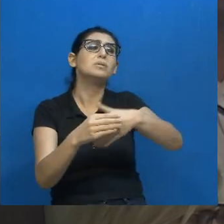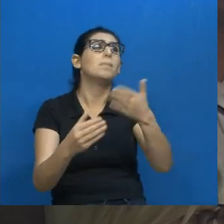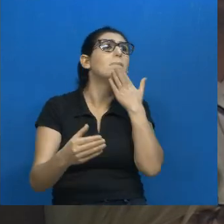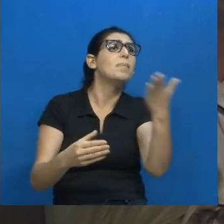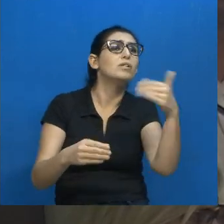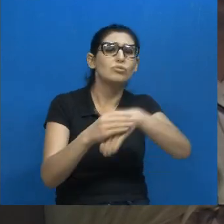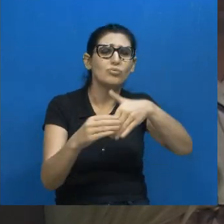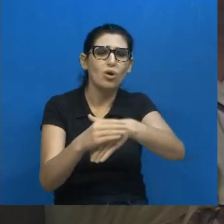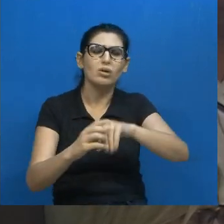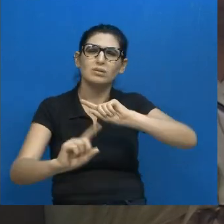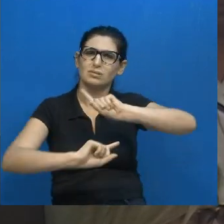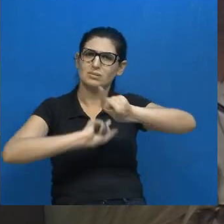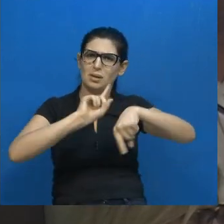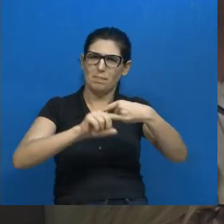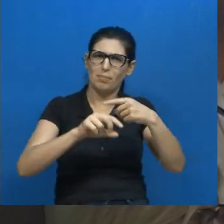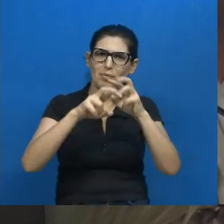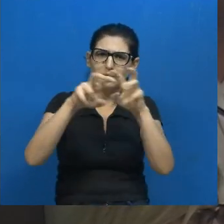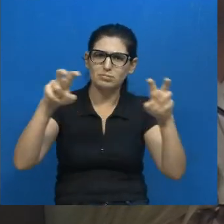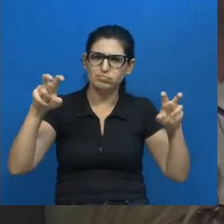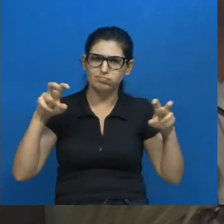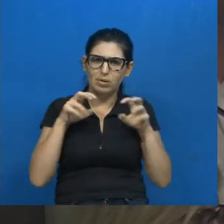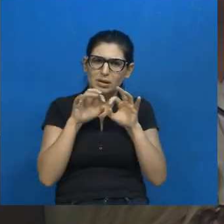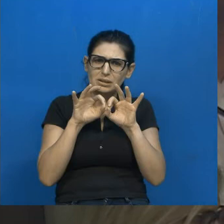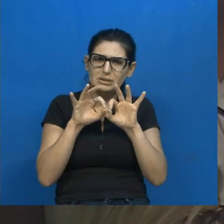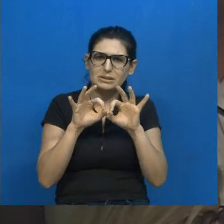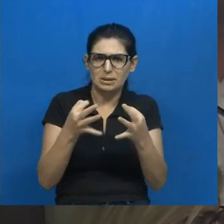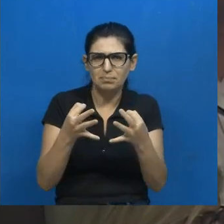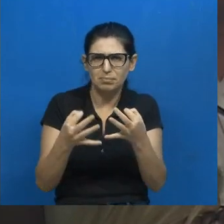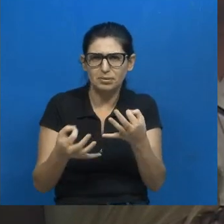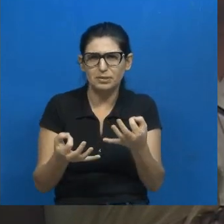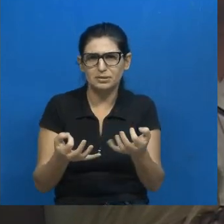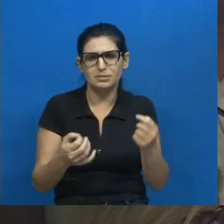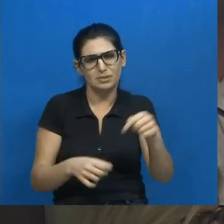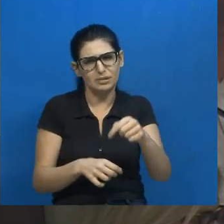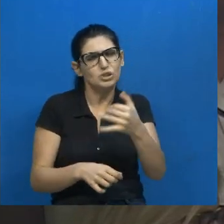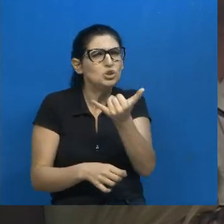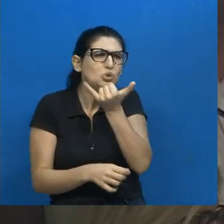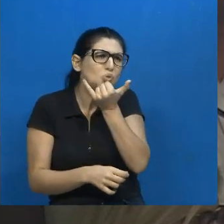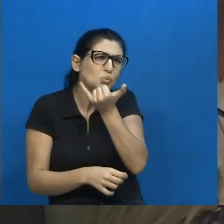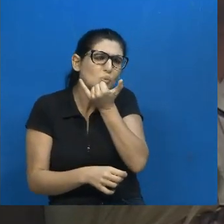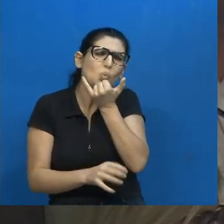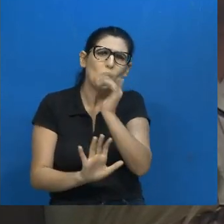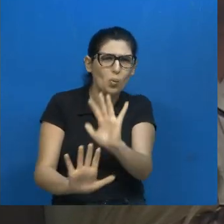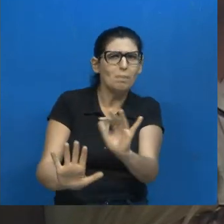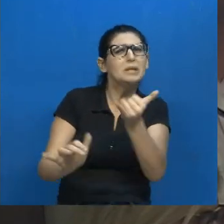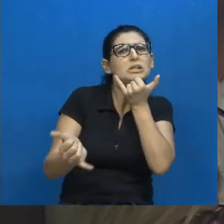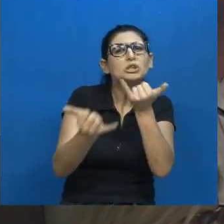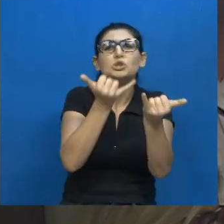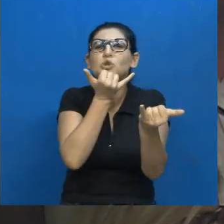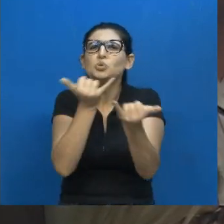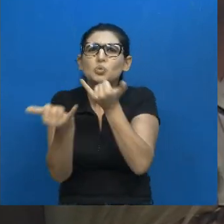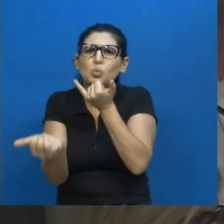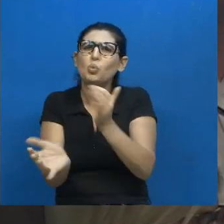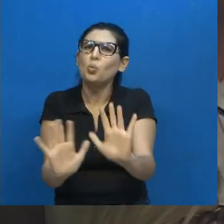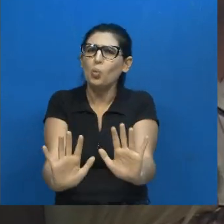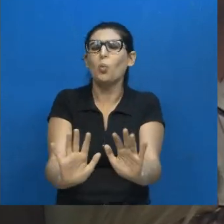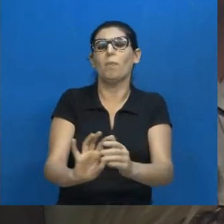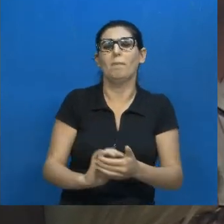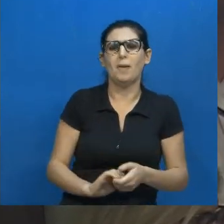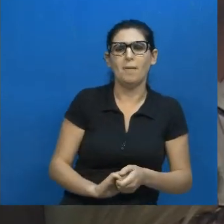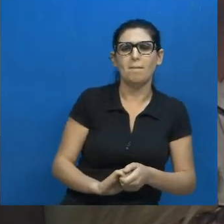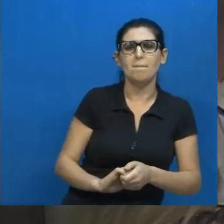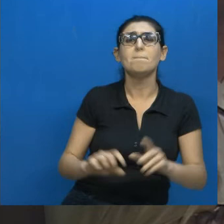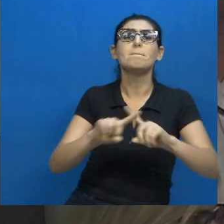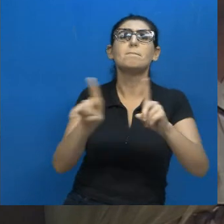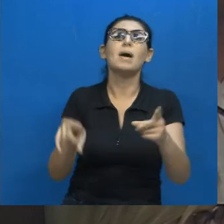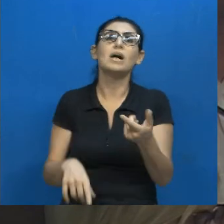população, faz uma audiência medíocre como essa. Me desculpem vocês, tirando vocês que estão aqui na mesa, cadê os outros que estariam aqui com a